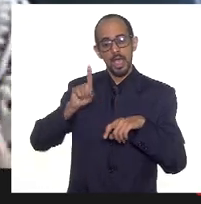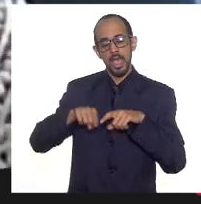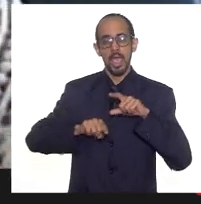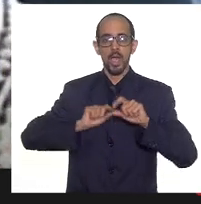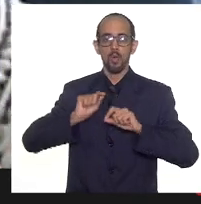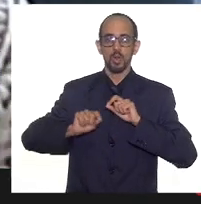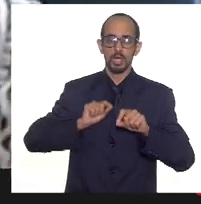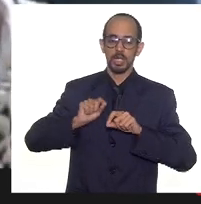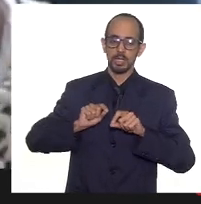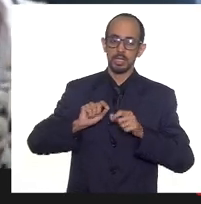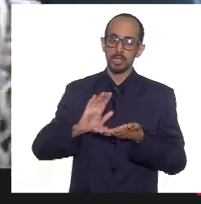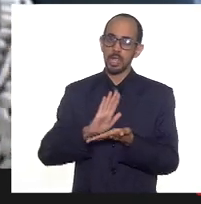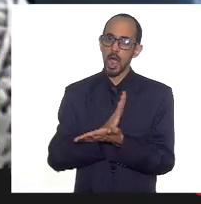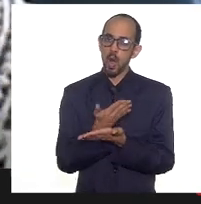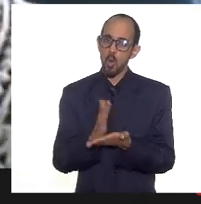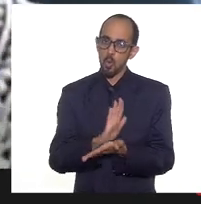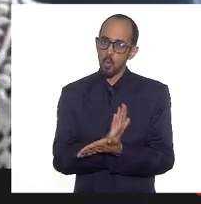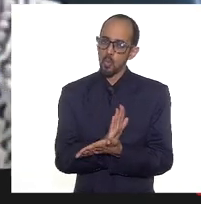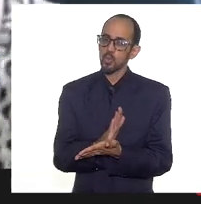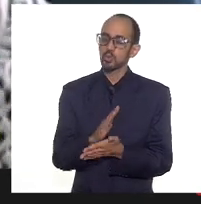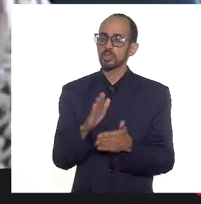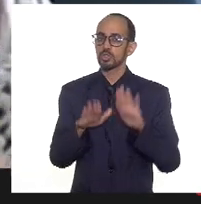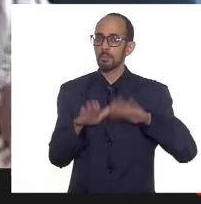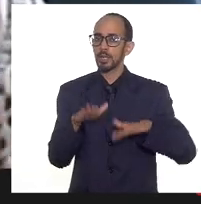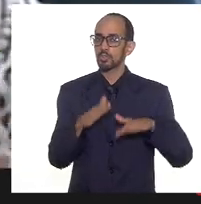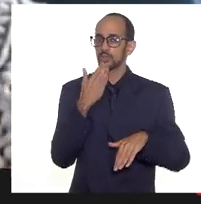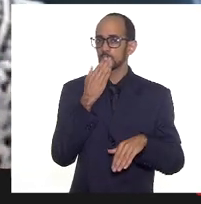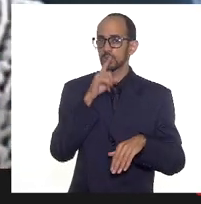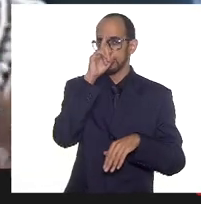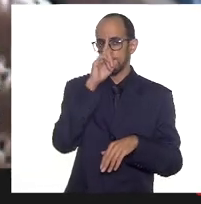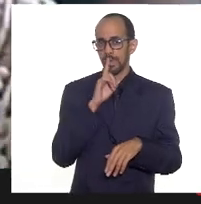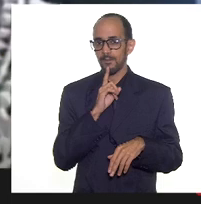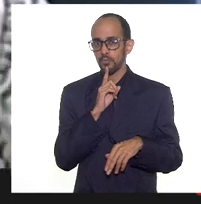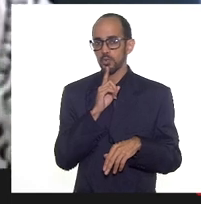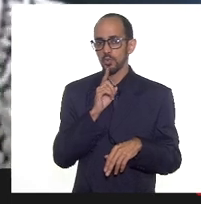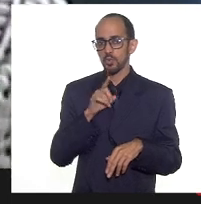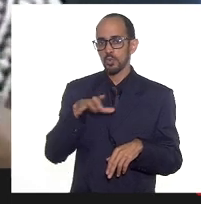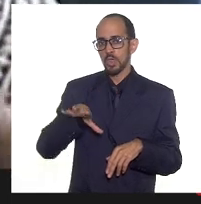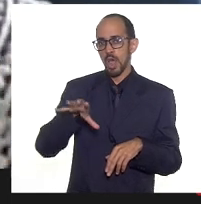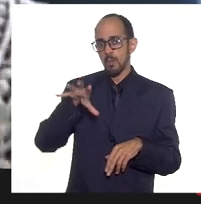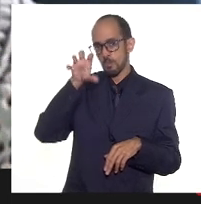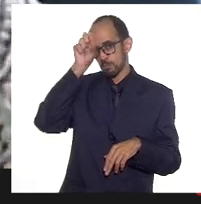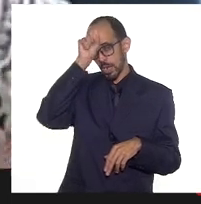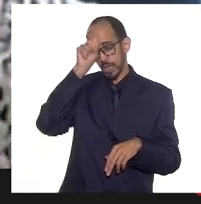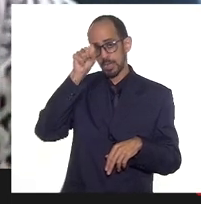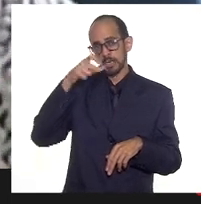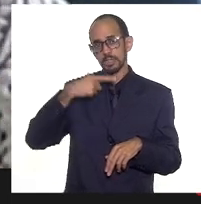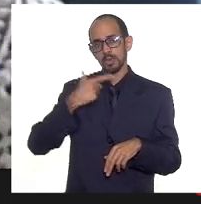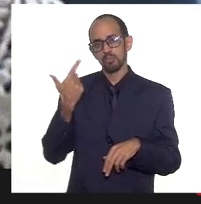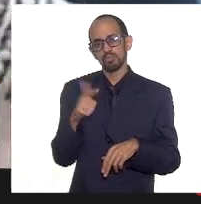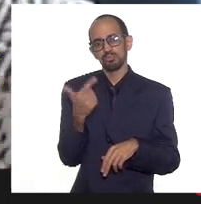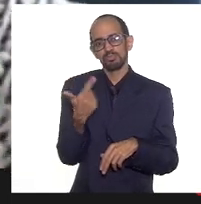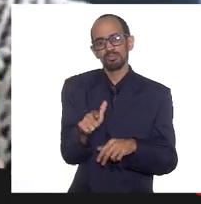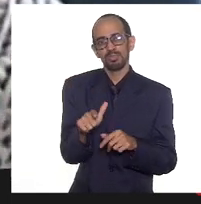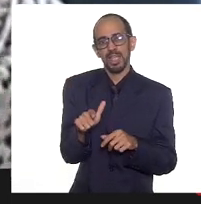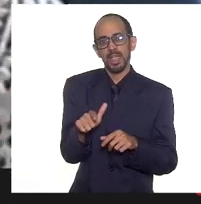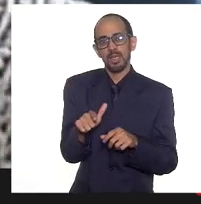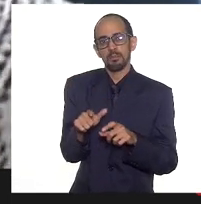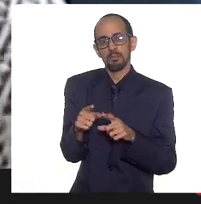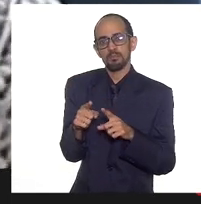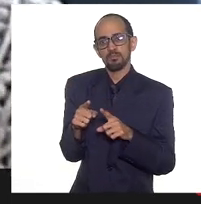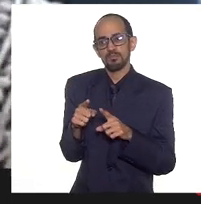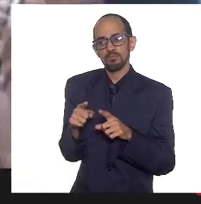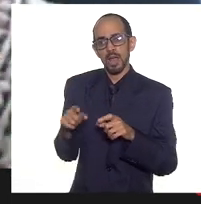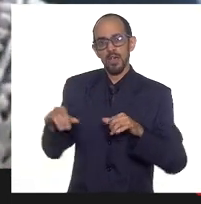casos, dependendo do perfil da Umbanda, nem sempre você vai ter um ataque tão explícito. Mas, por exemplo,